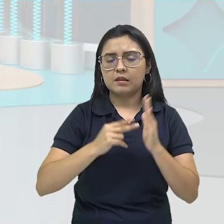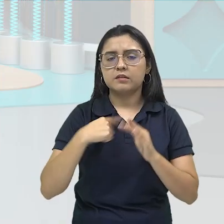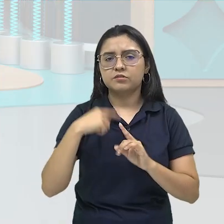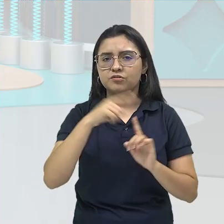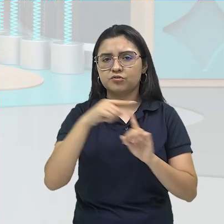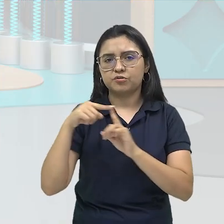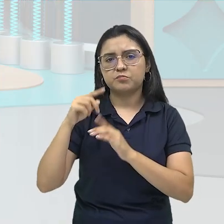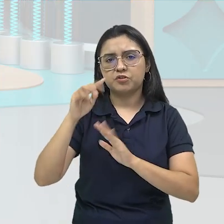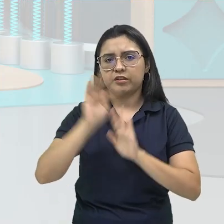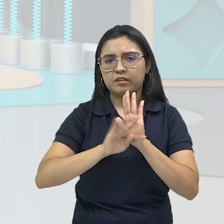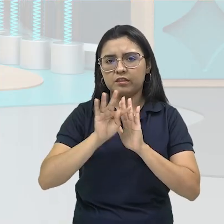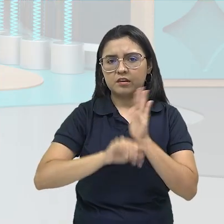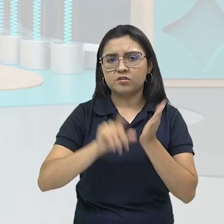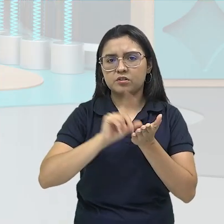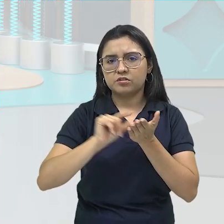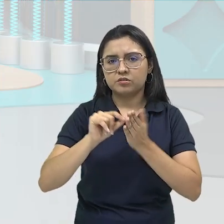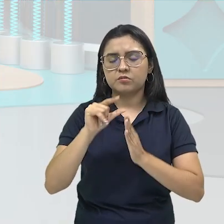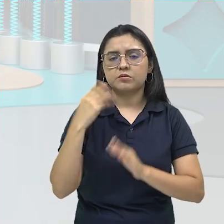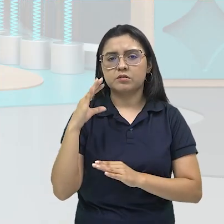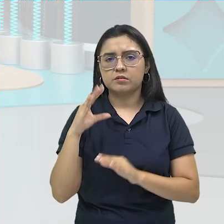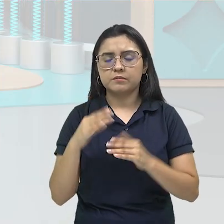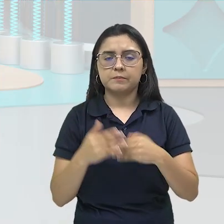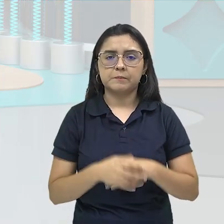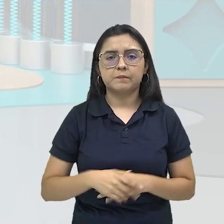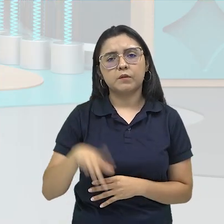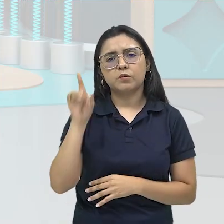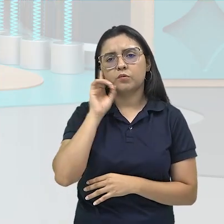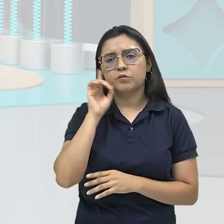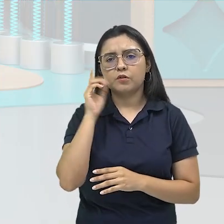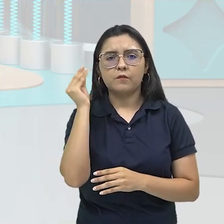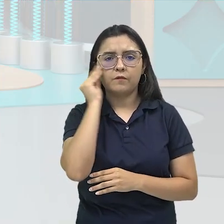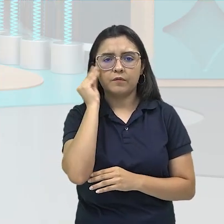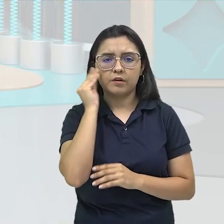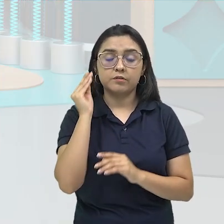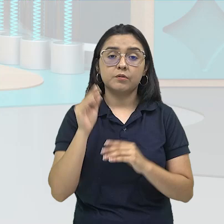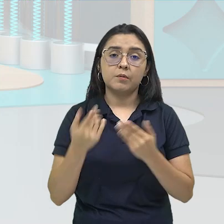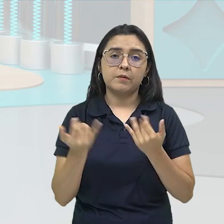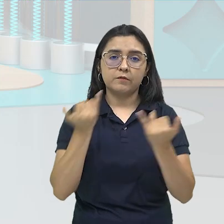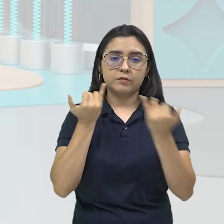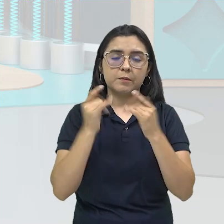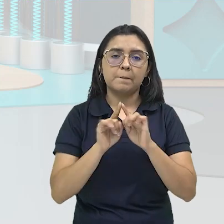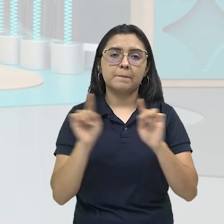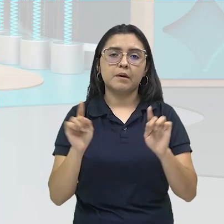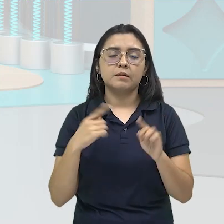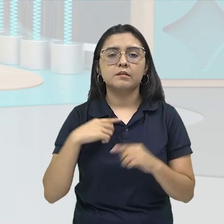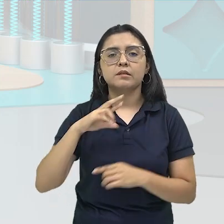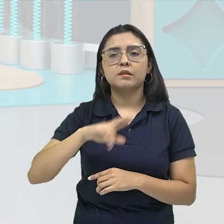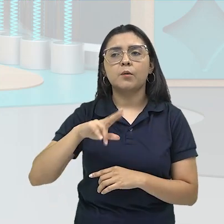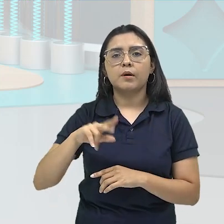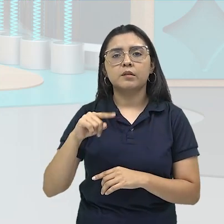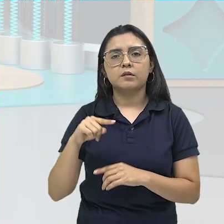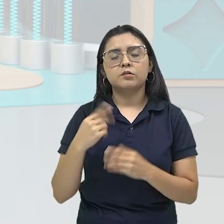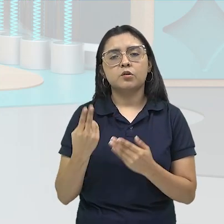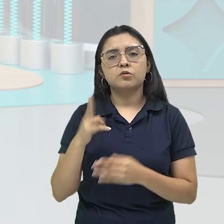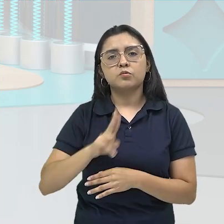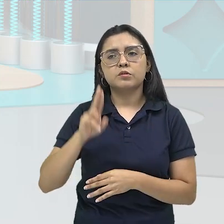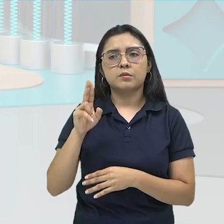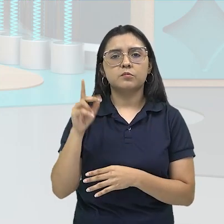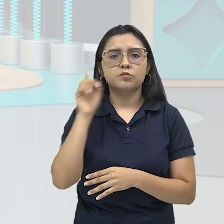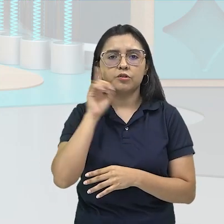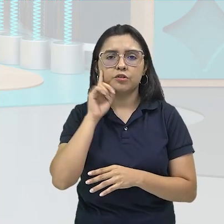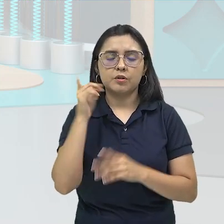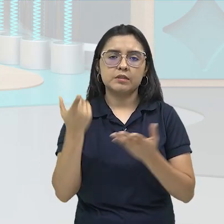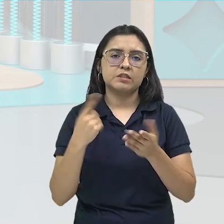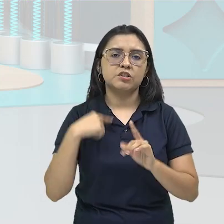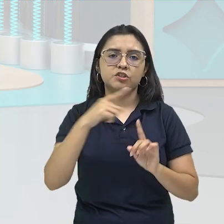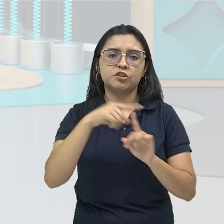conteúdo, gente? Será? Todo dia eu vejo uma coisinha diferente. Às vezes não faz parte da nossa rotina ler esse tipo